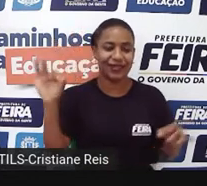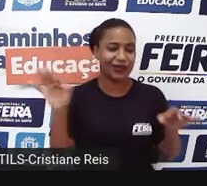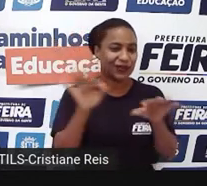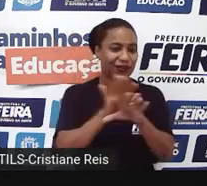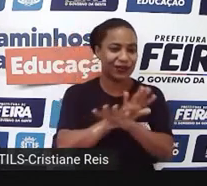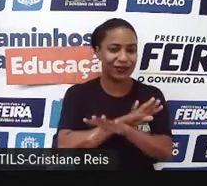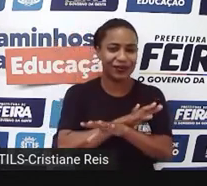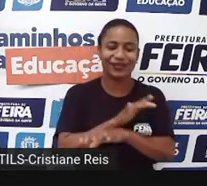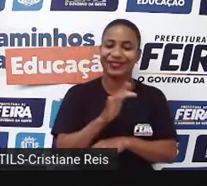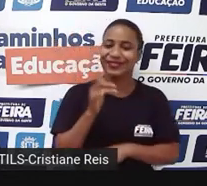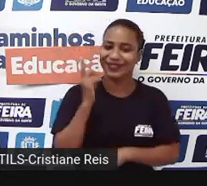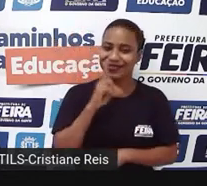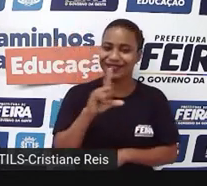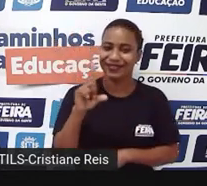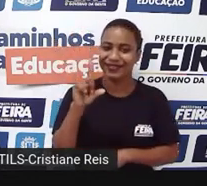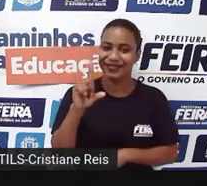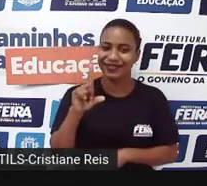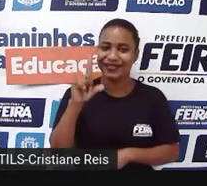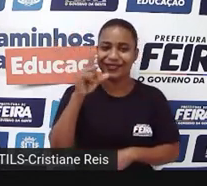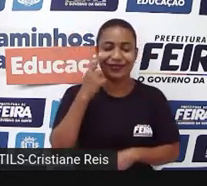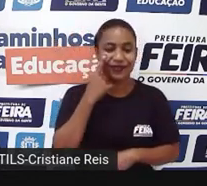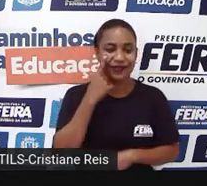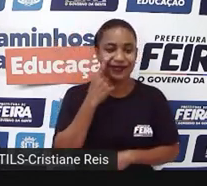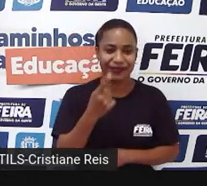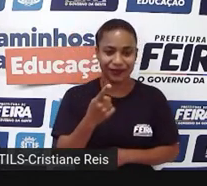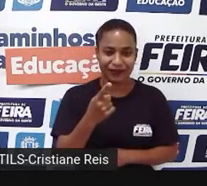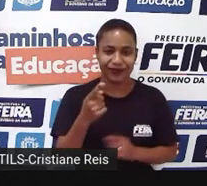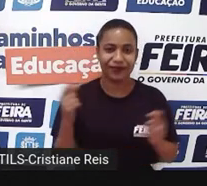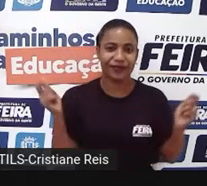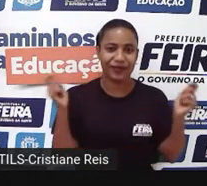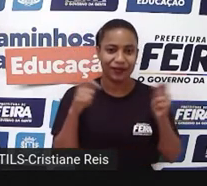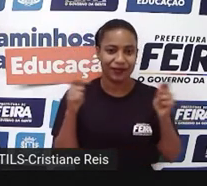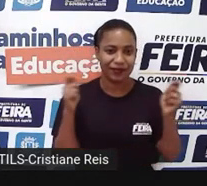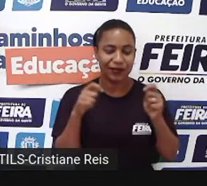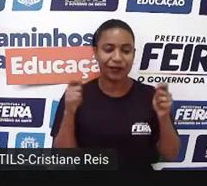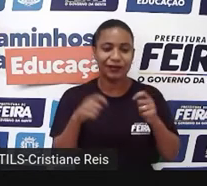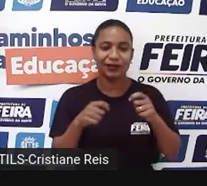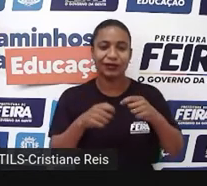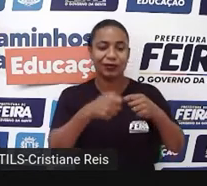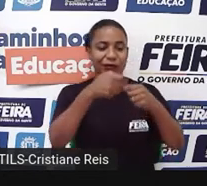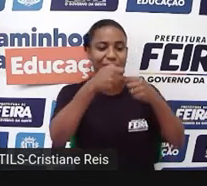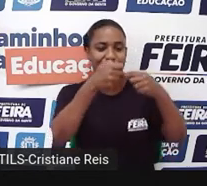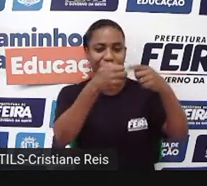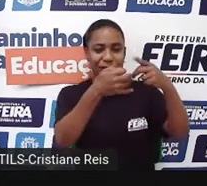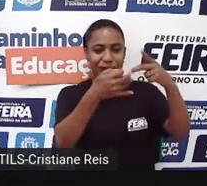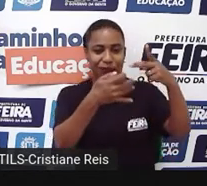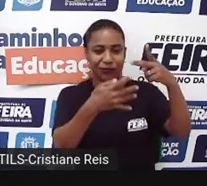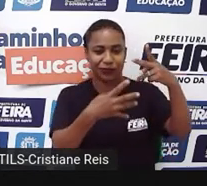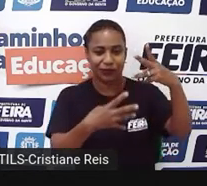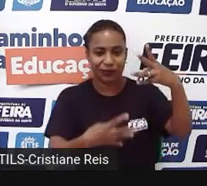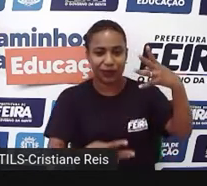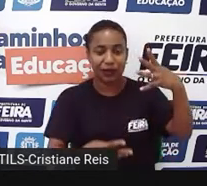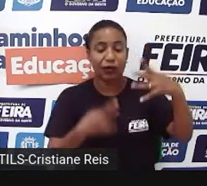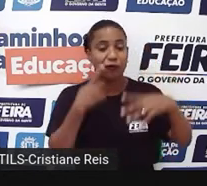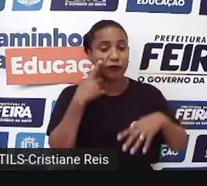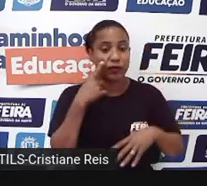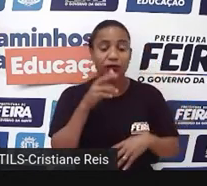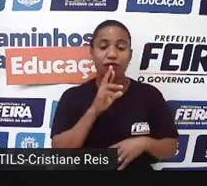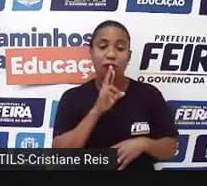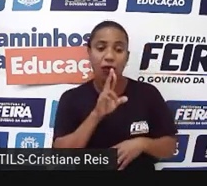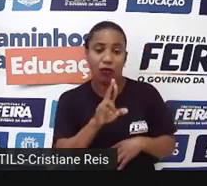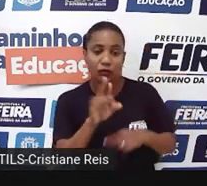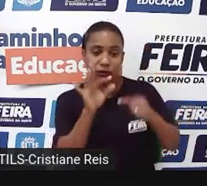atividade com sucesso. Lembrando que aqui vocês podem exibir as respostas, explorar novamente